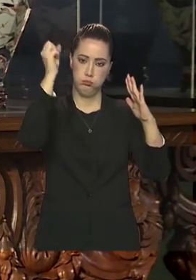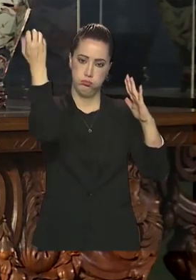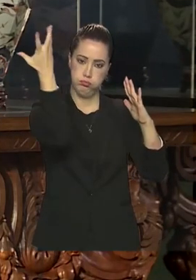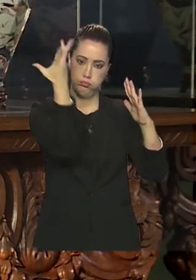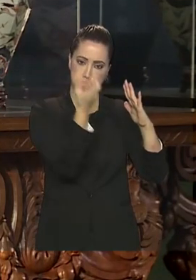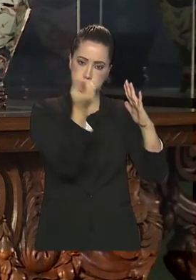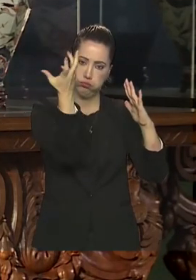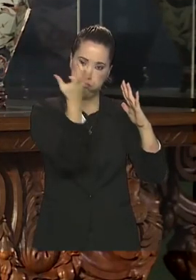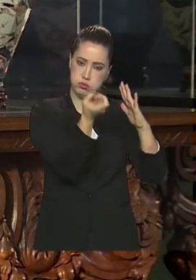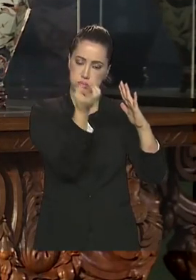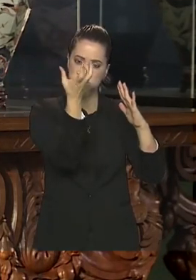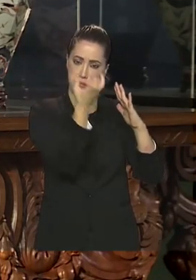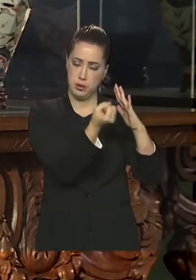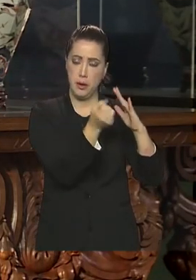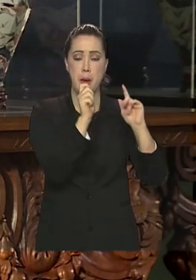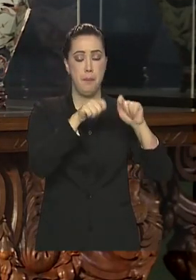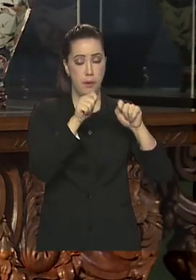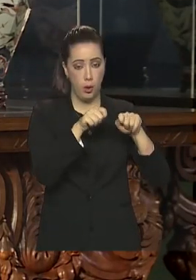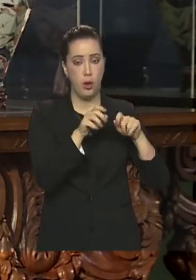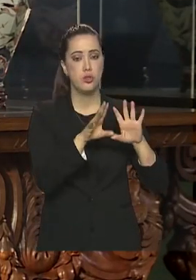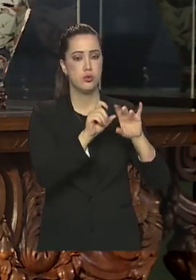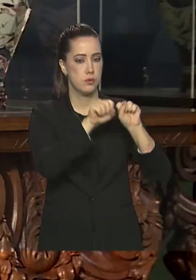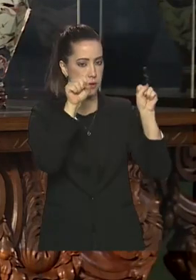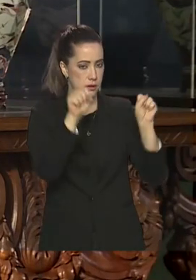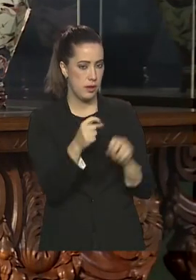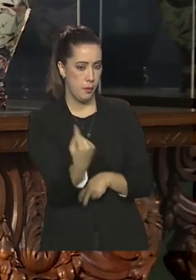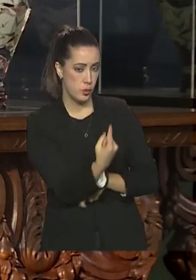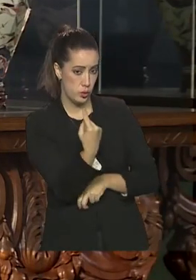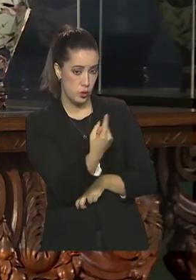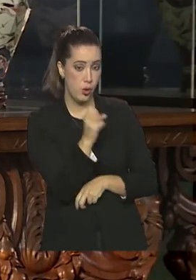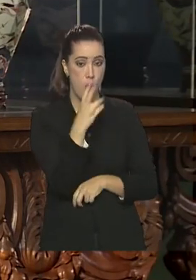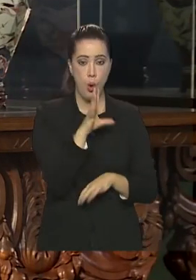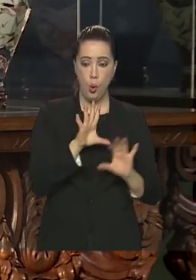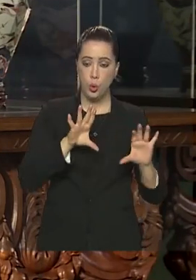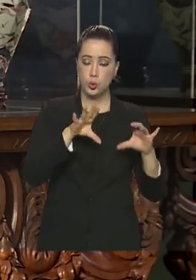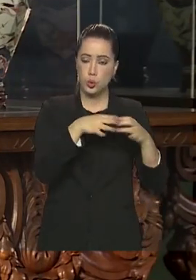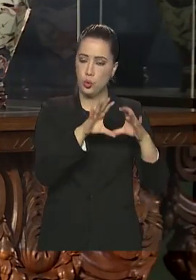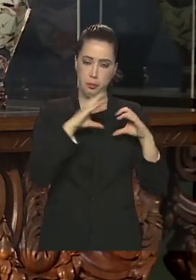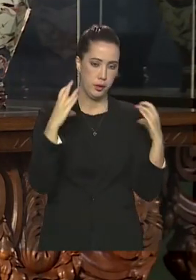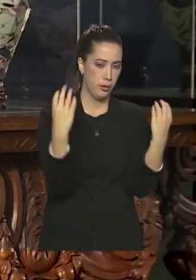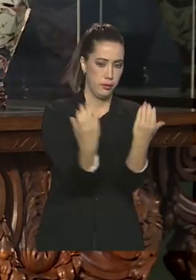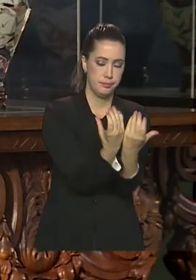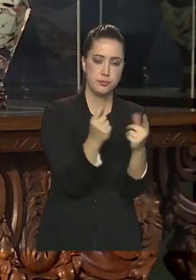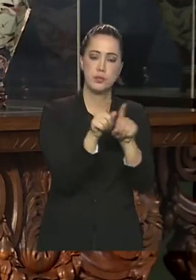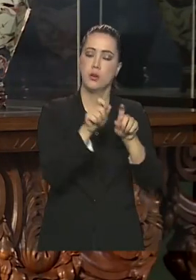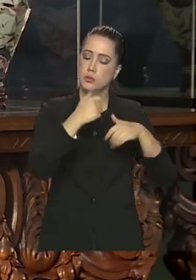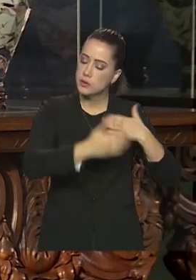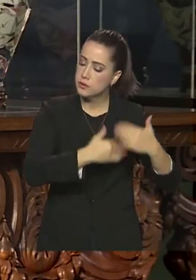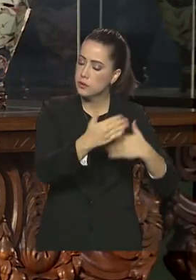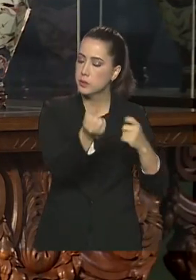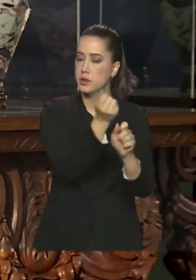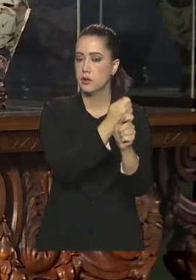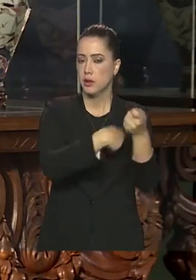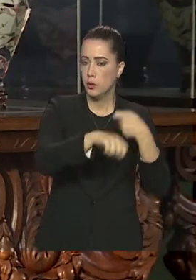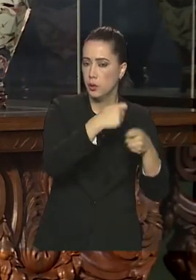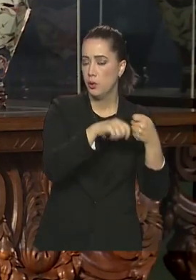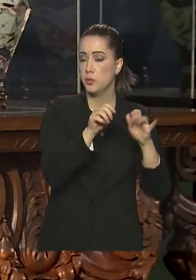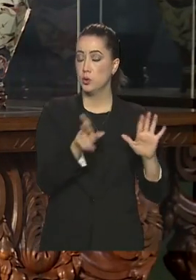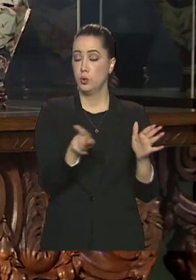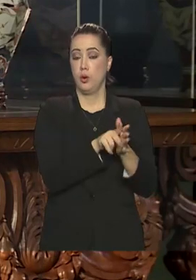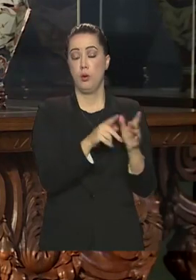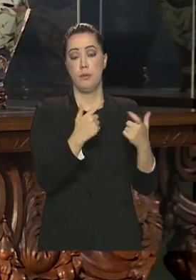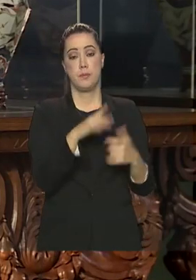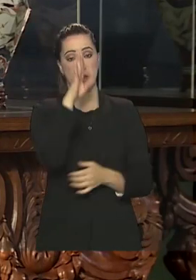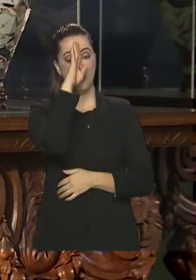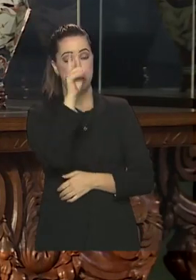individuais ou coletivos. E esse programa permitirá o desenvolvimento socioeconômico dessas comunidades, que